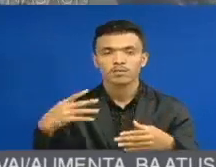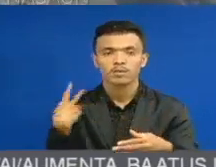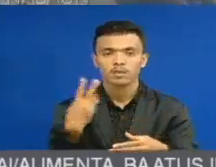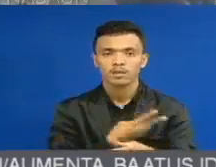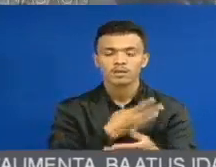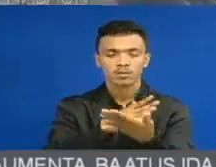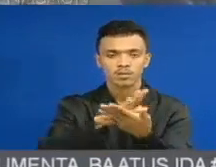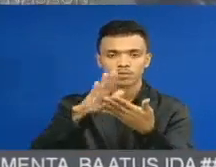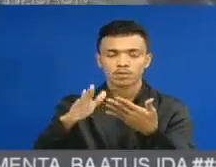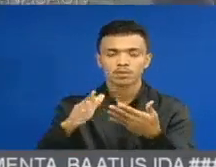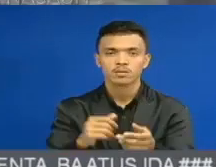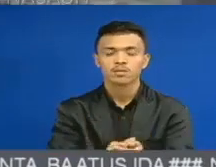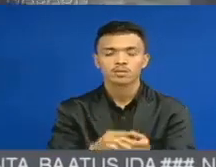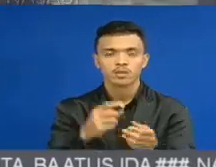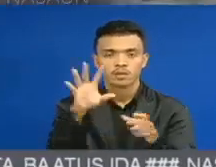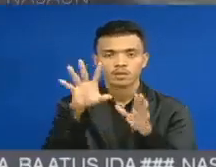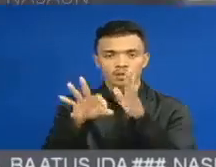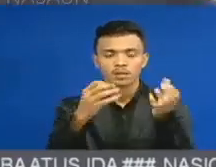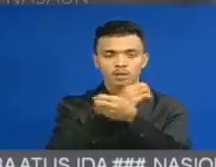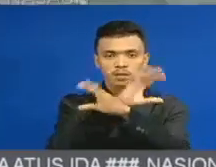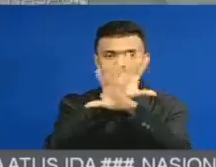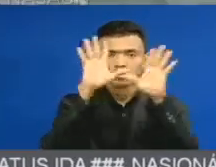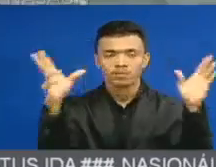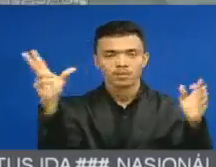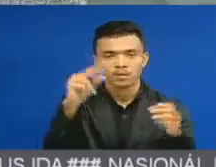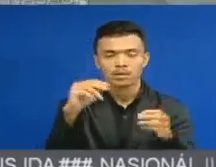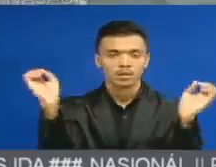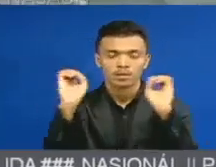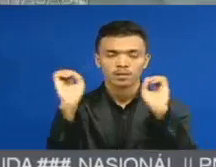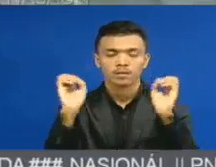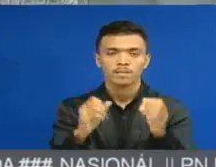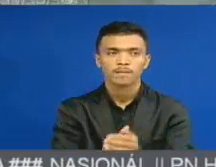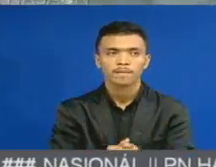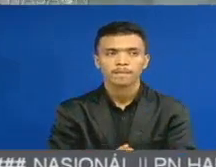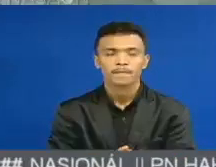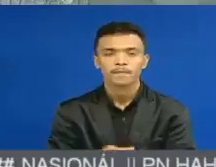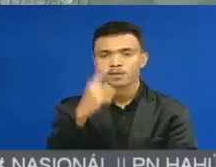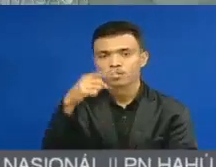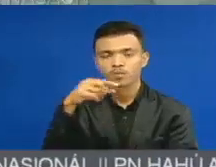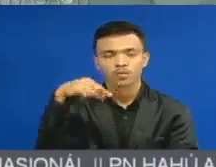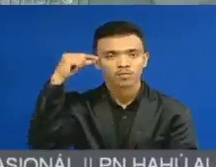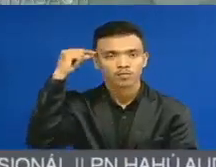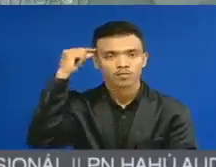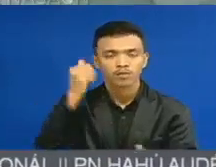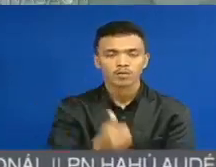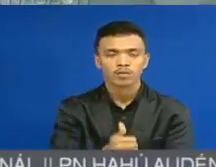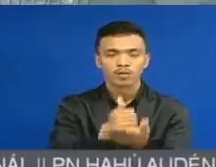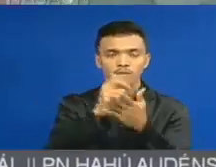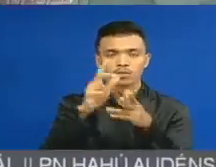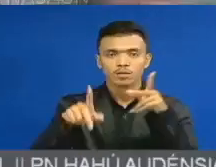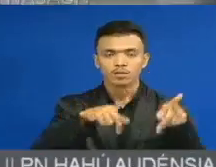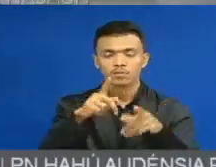huzi sosa be ita turneti ki hana roman ne lae de lae. Conforme abang baru hese governo atau tau matamba ami kumirari